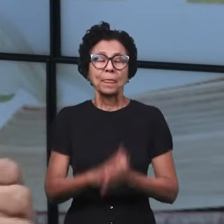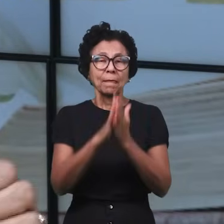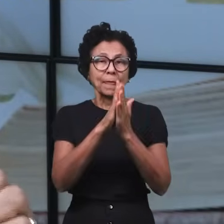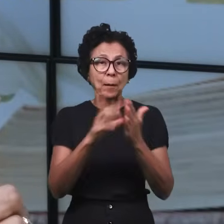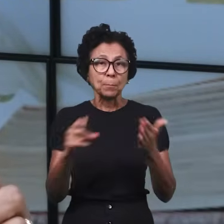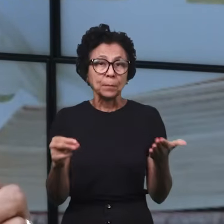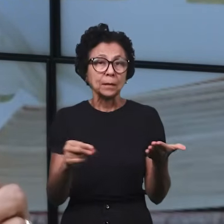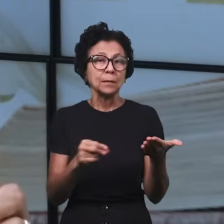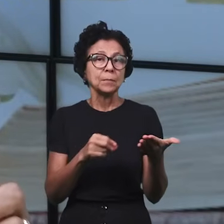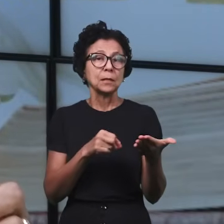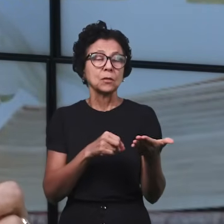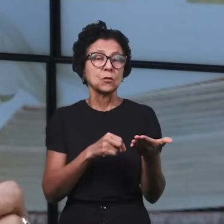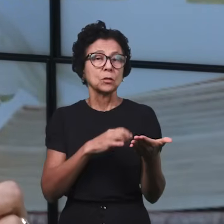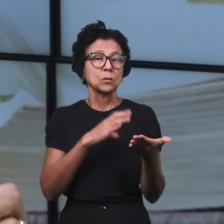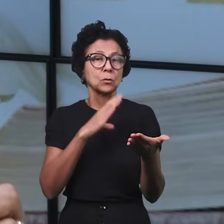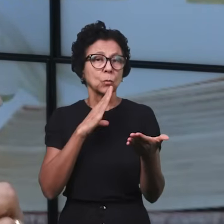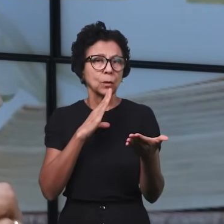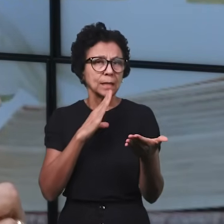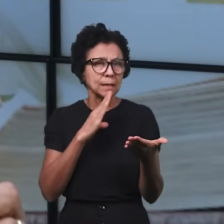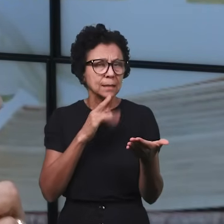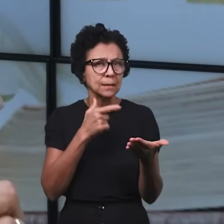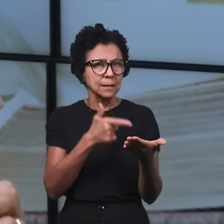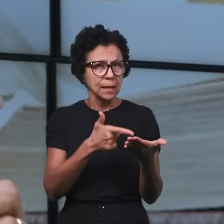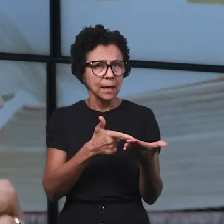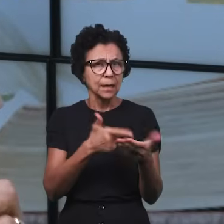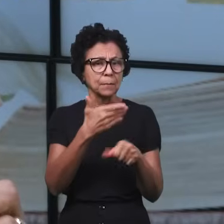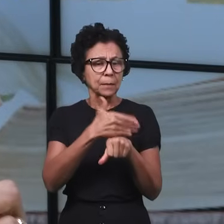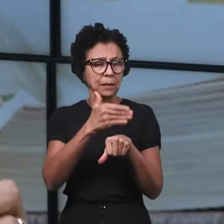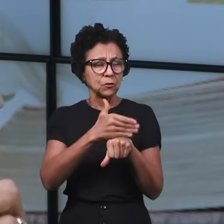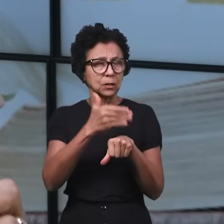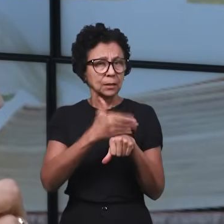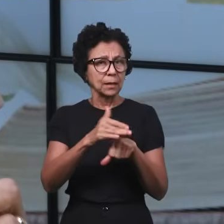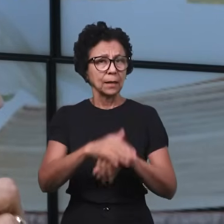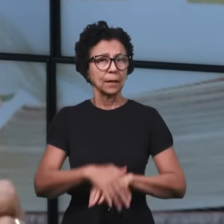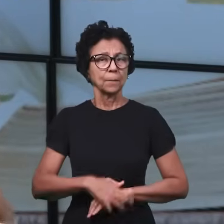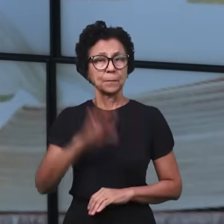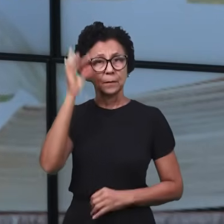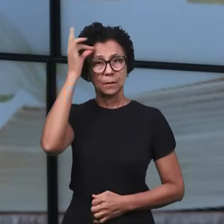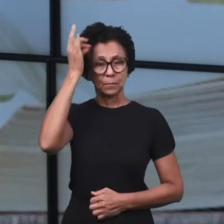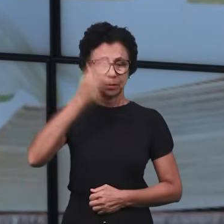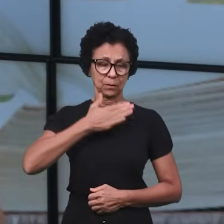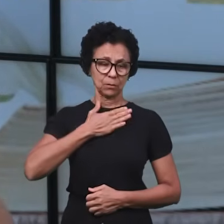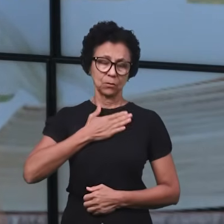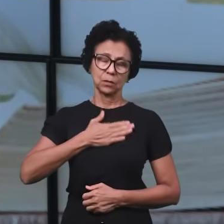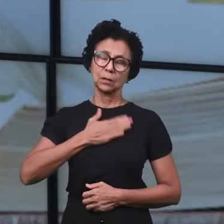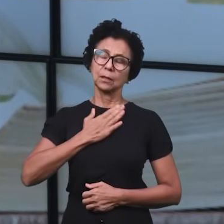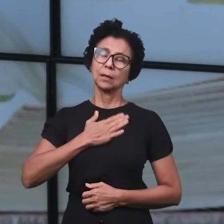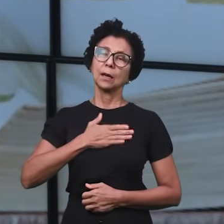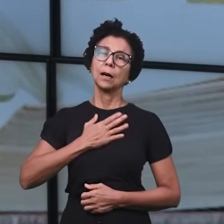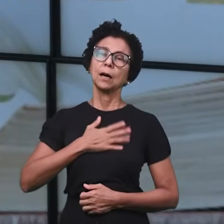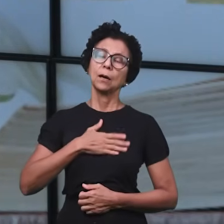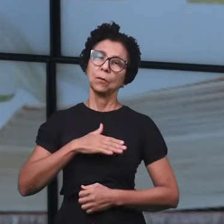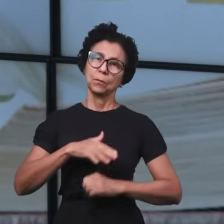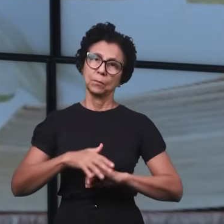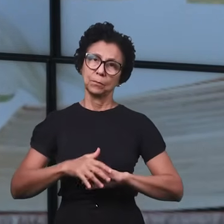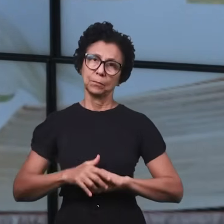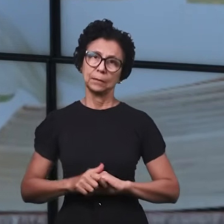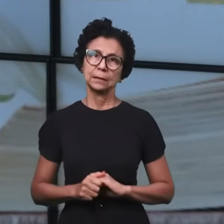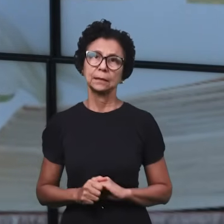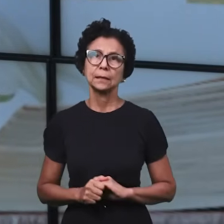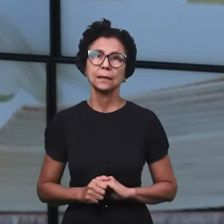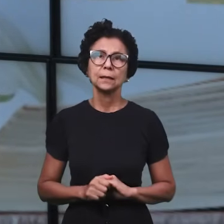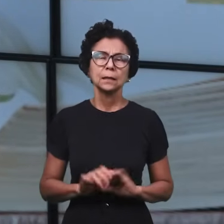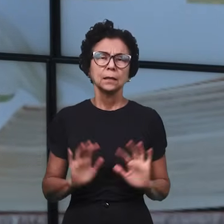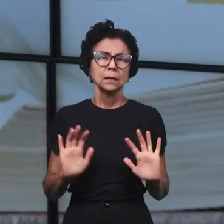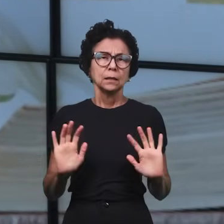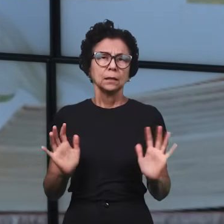melhor forma de nós glorificarmos ao Senhor. Termos um espírito manso e quieto e nos espelharmos